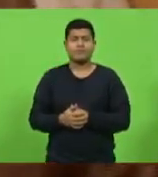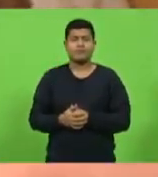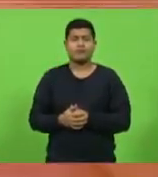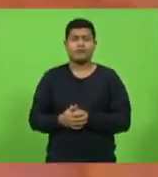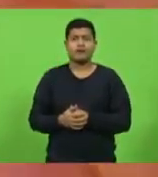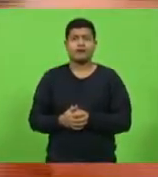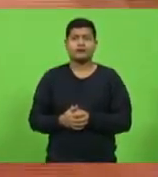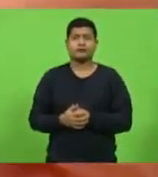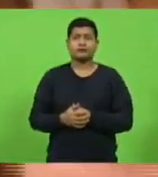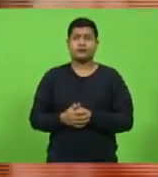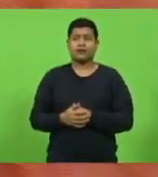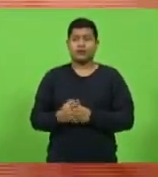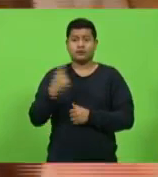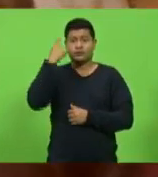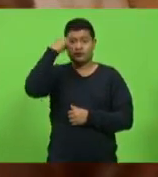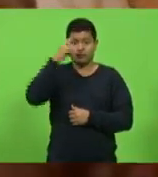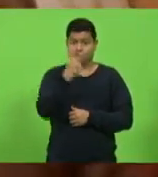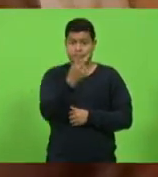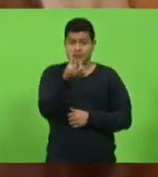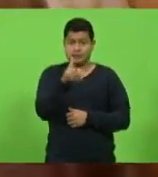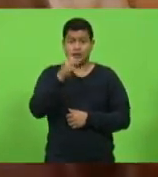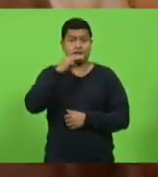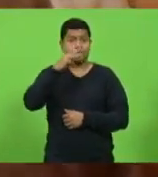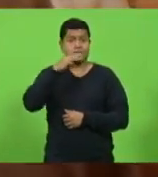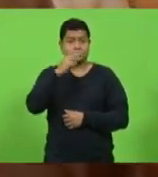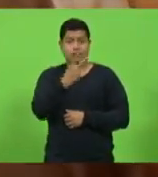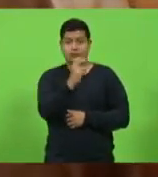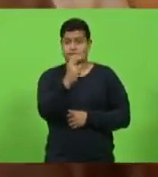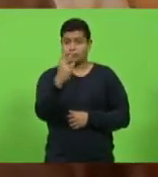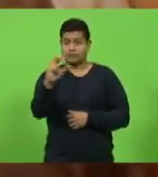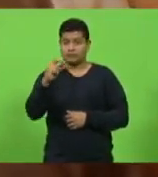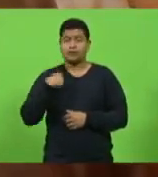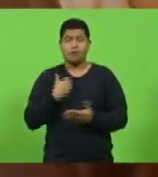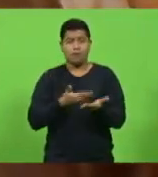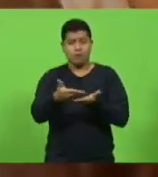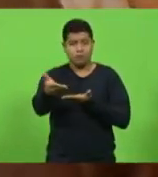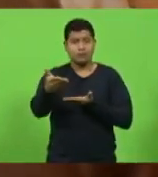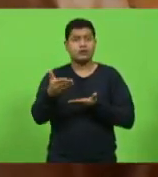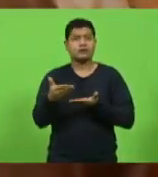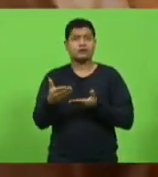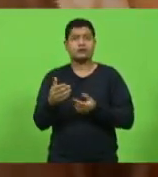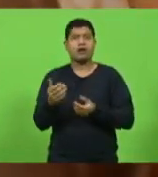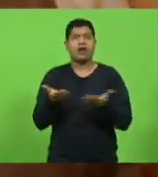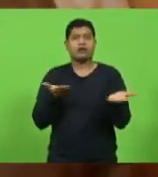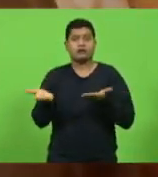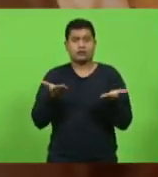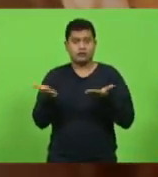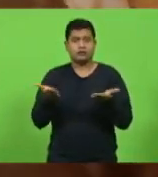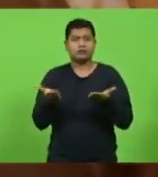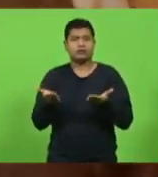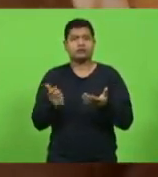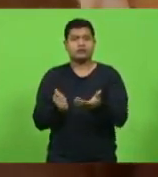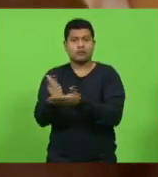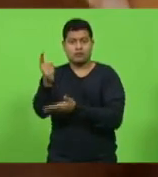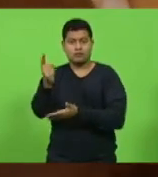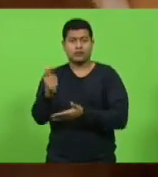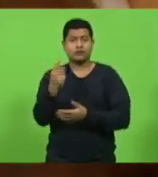Vejamos, no dia 26 de março de 2020, foi aberto o procedimento de compra. No dia 27, dia